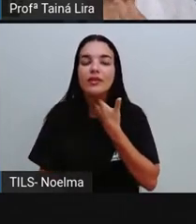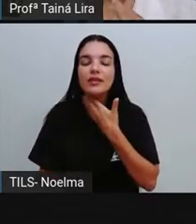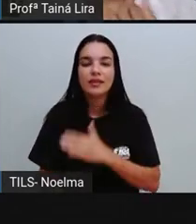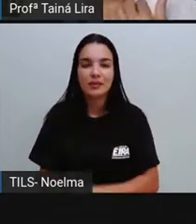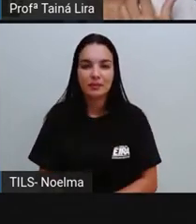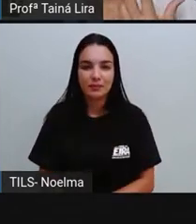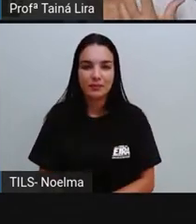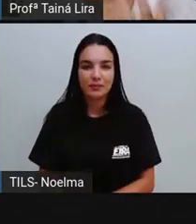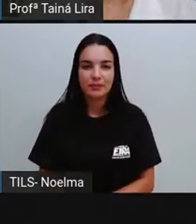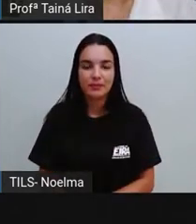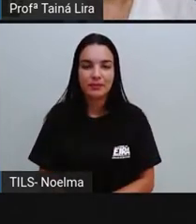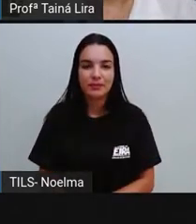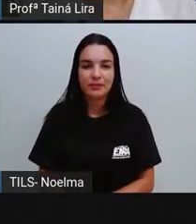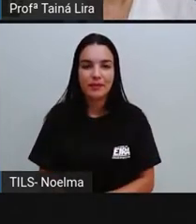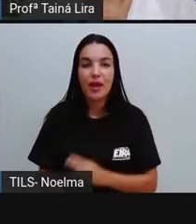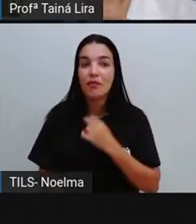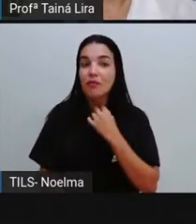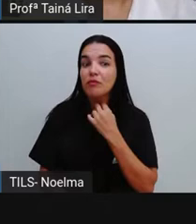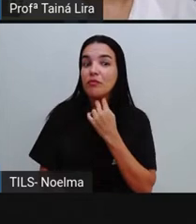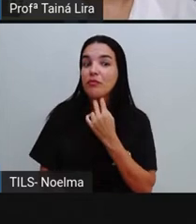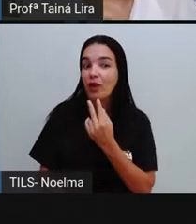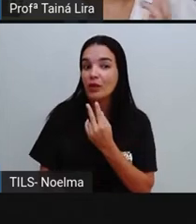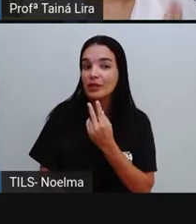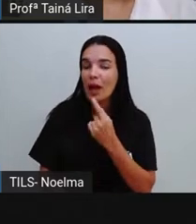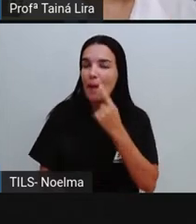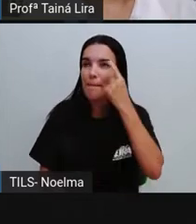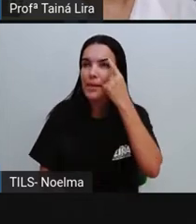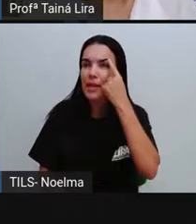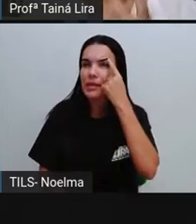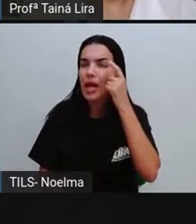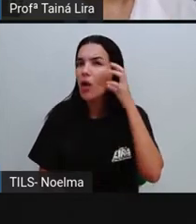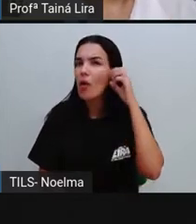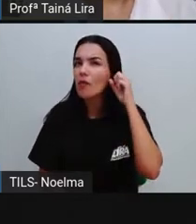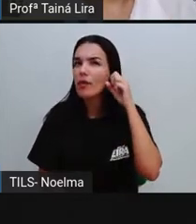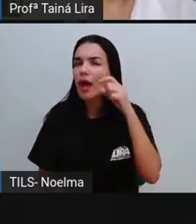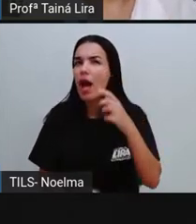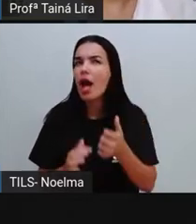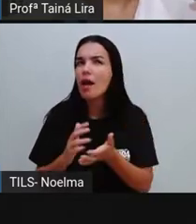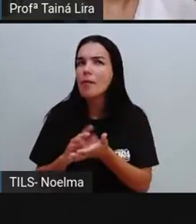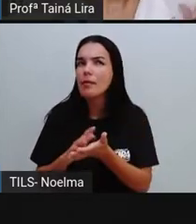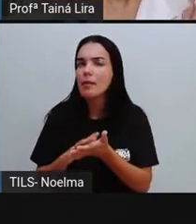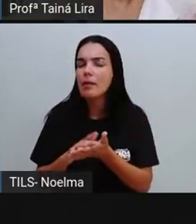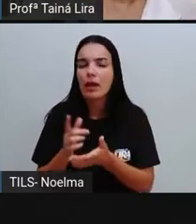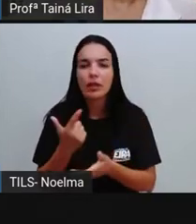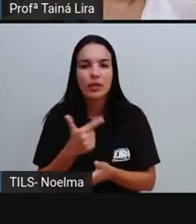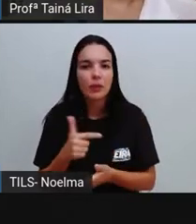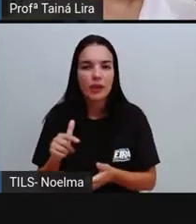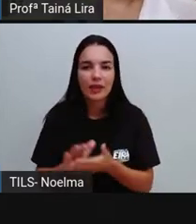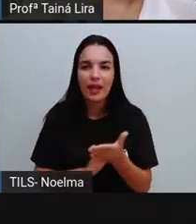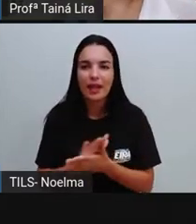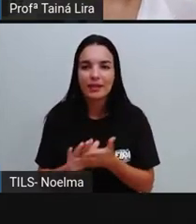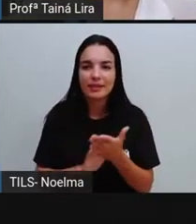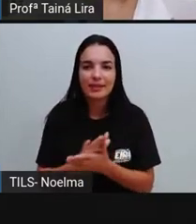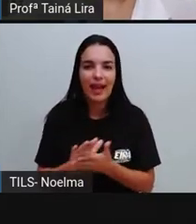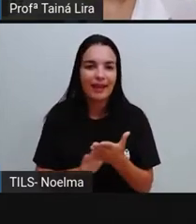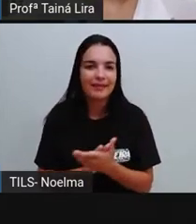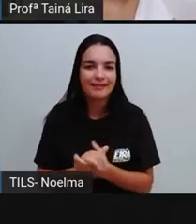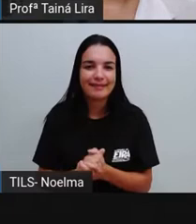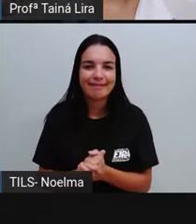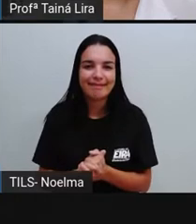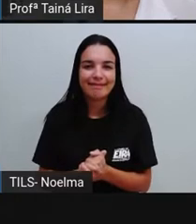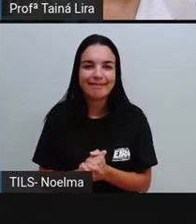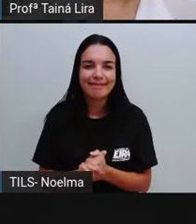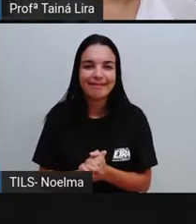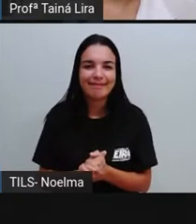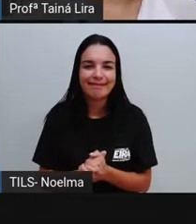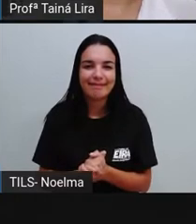voz. Quando a gente ouve, a gente pensa que tem algum instrumento ali, na verdade não tem. E eles não